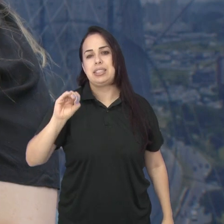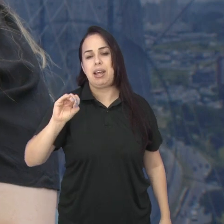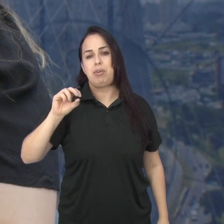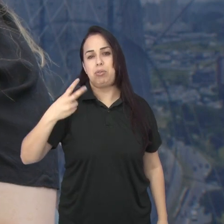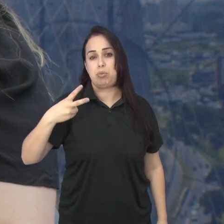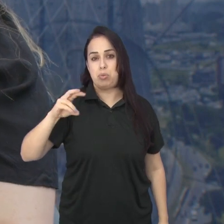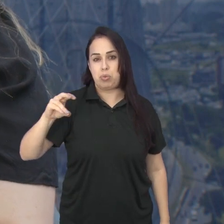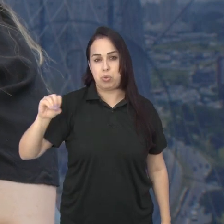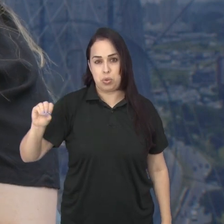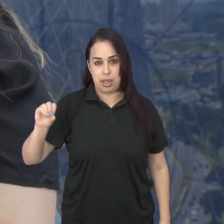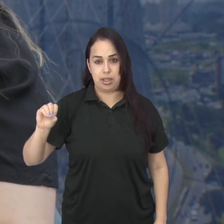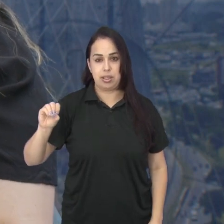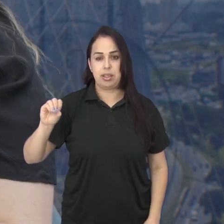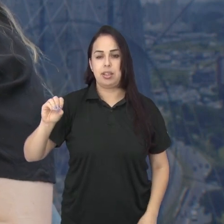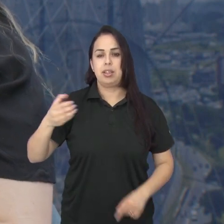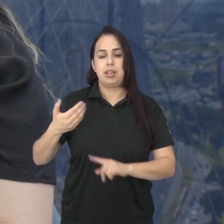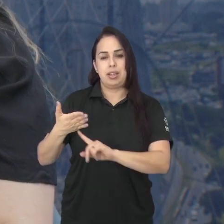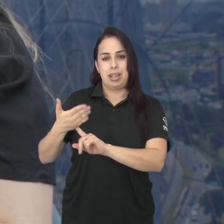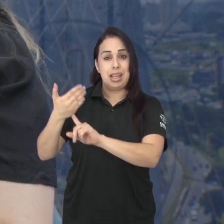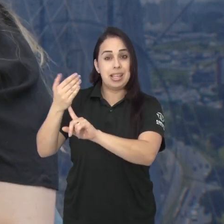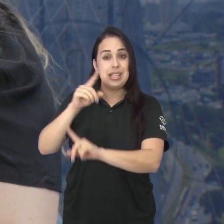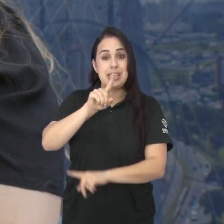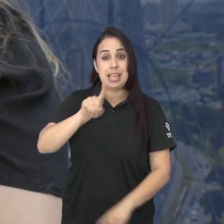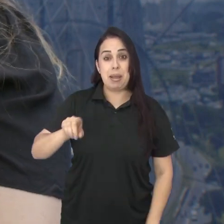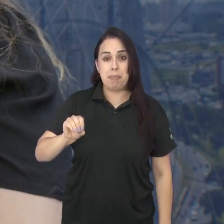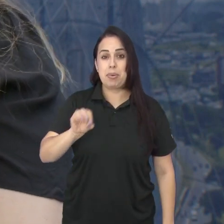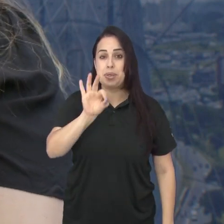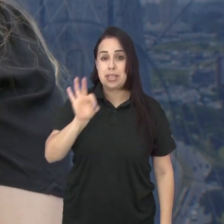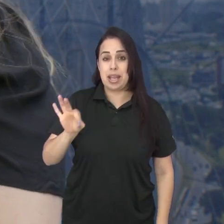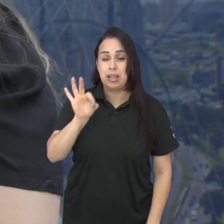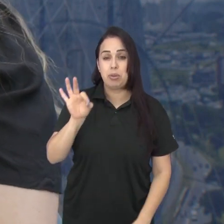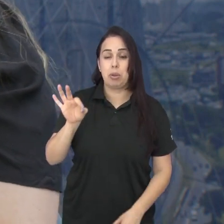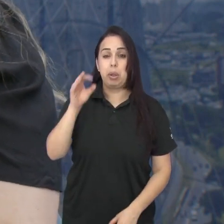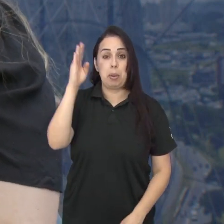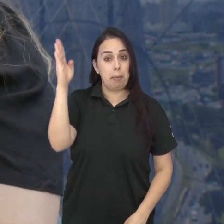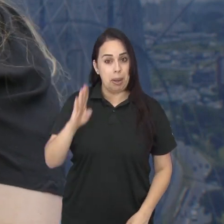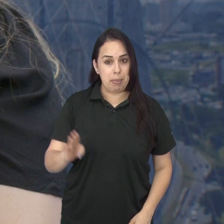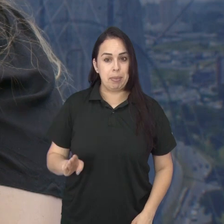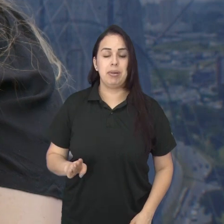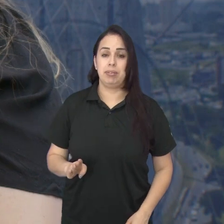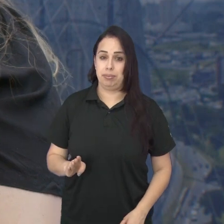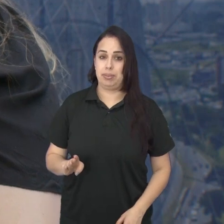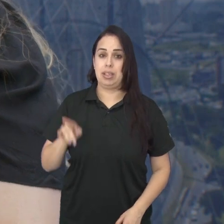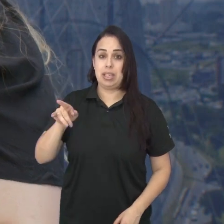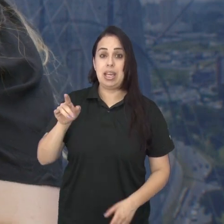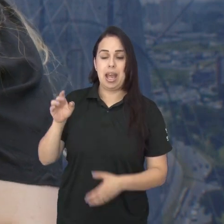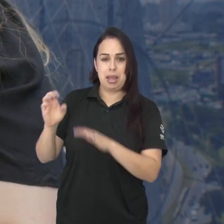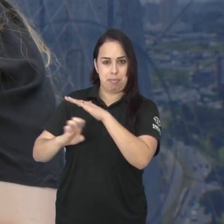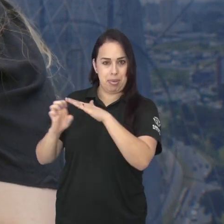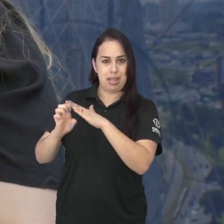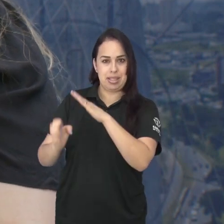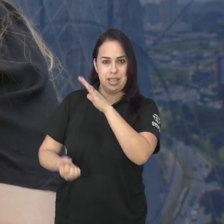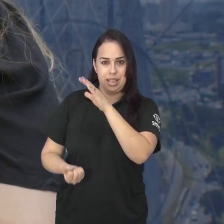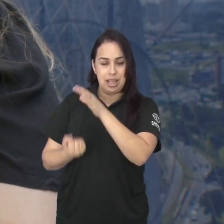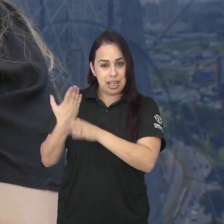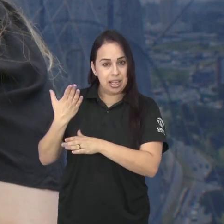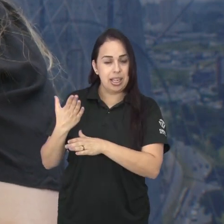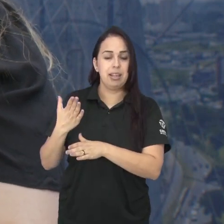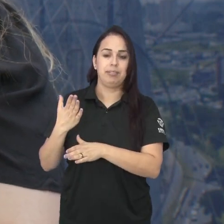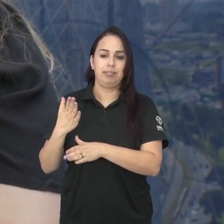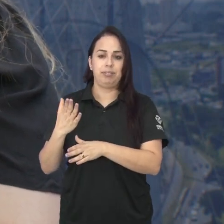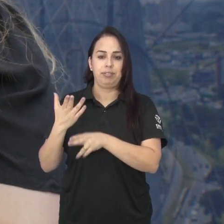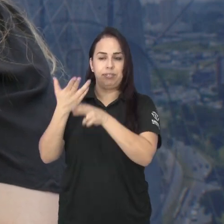que é feito com uma tecnologia 100% brasileira, confeccionada pela IACIT, ele faz como se fosse